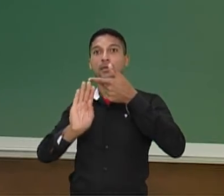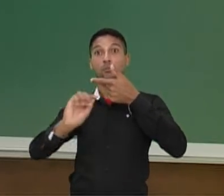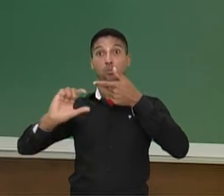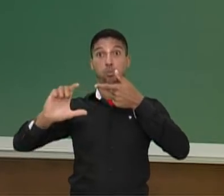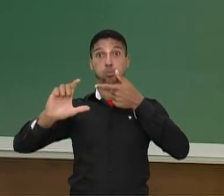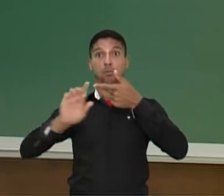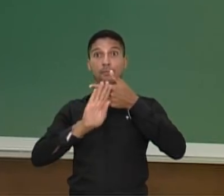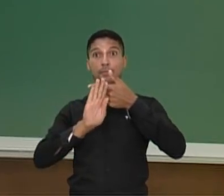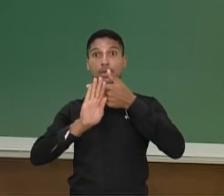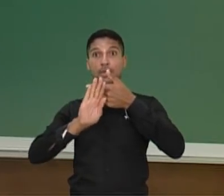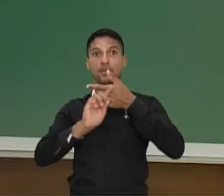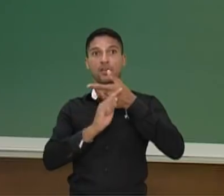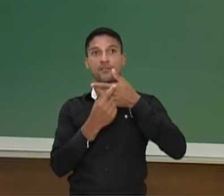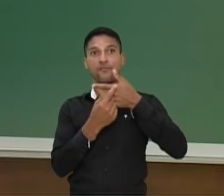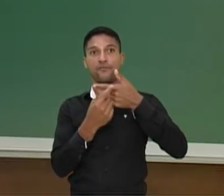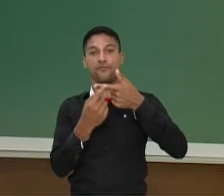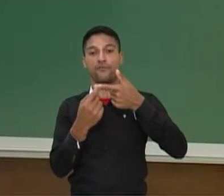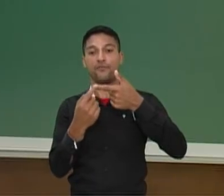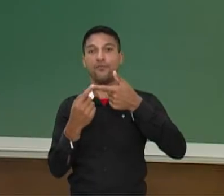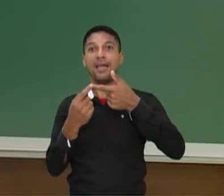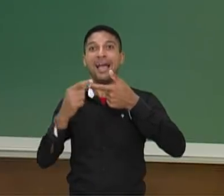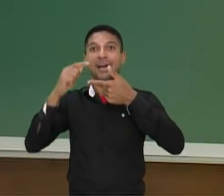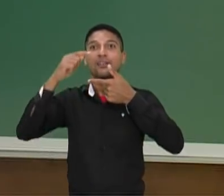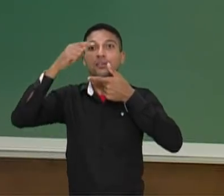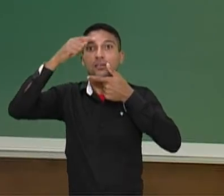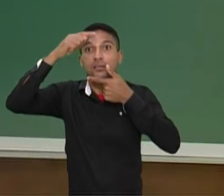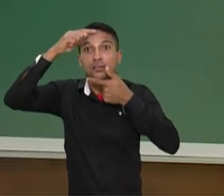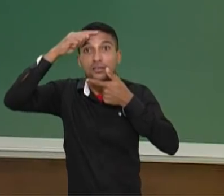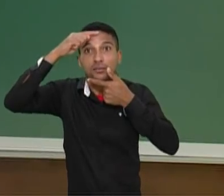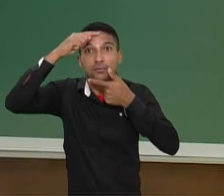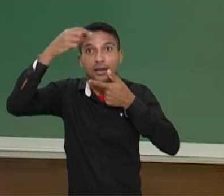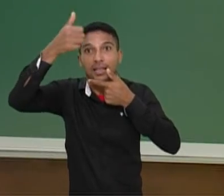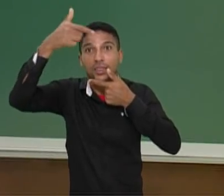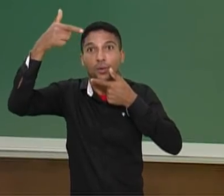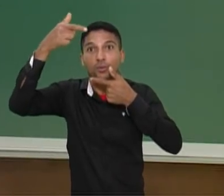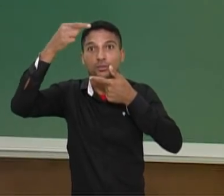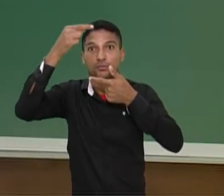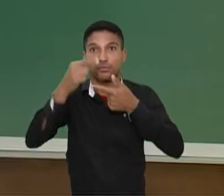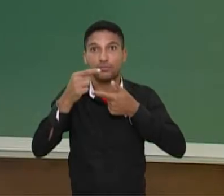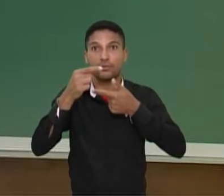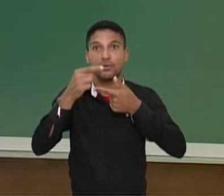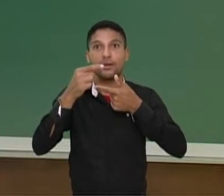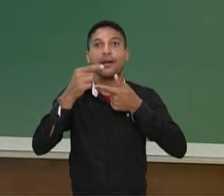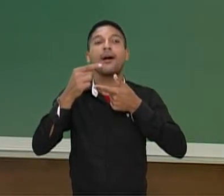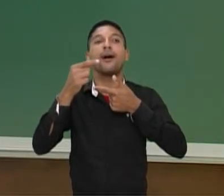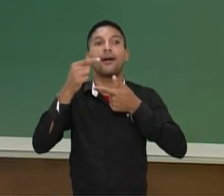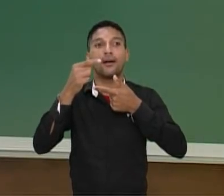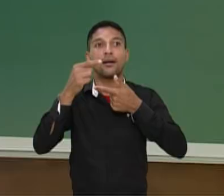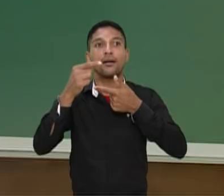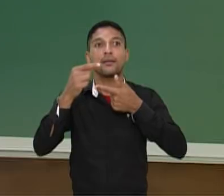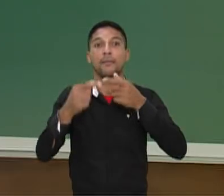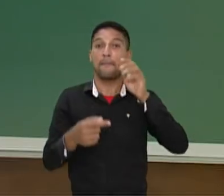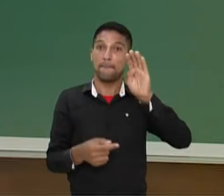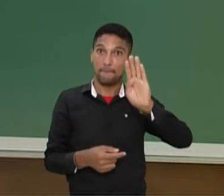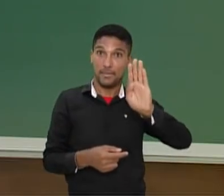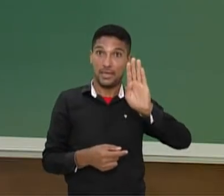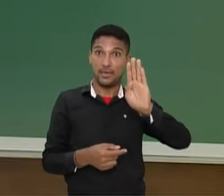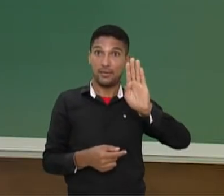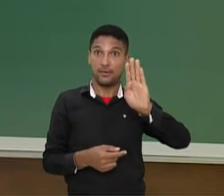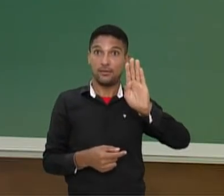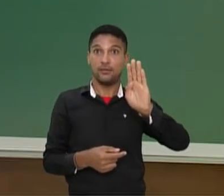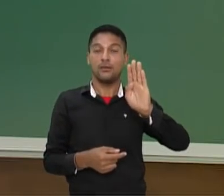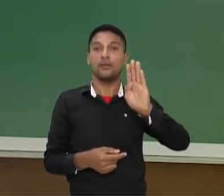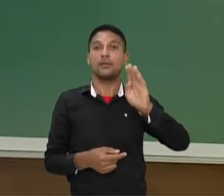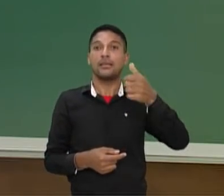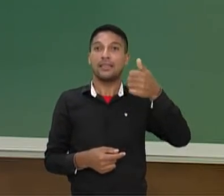10. Esse pedaço é o mesmo lá de cima, ó. Traz aqui para baixo, 12. 10 mais 12. Então, o Bzão é